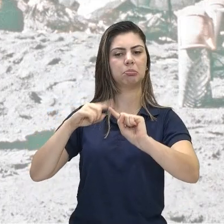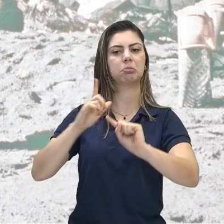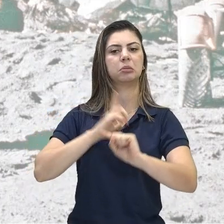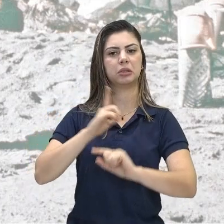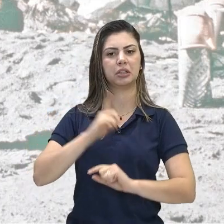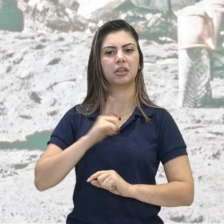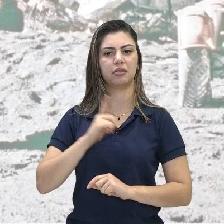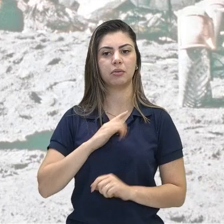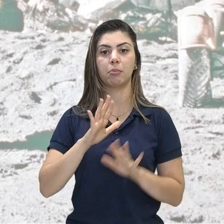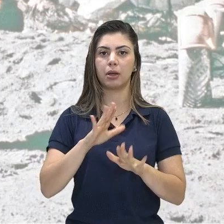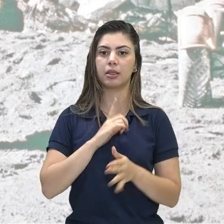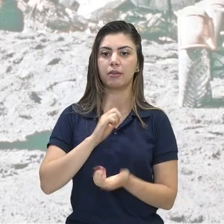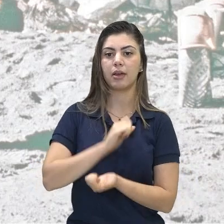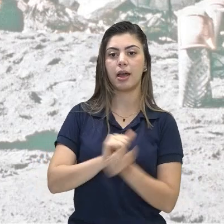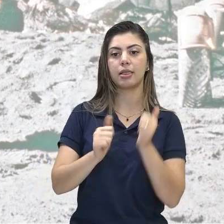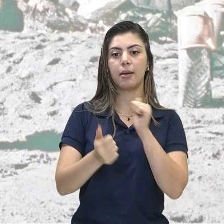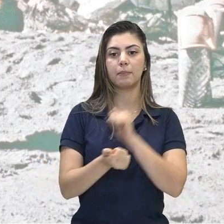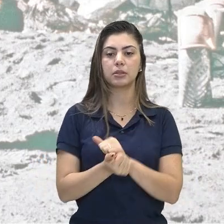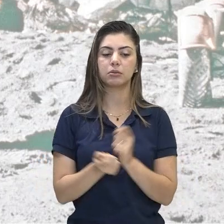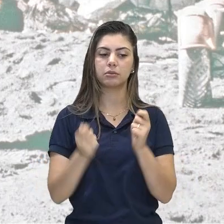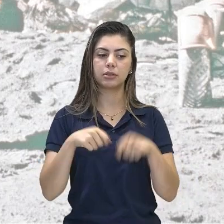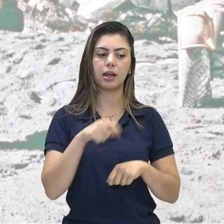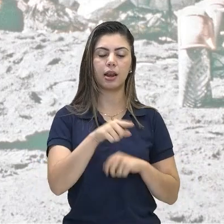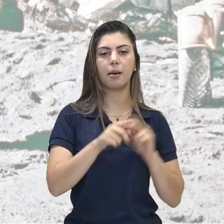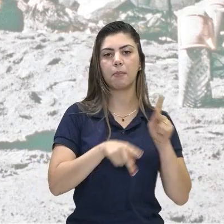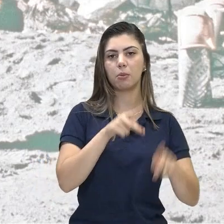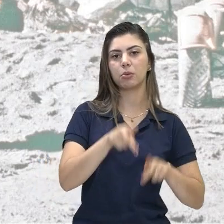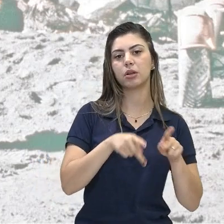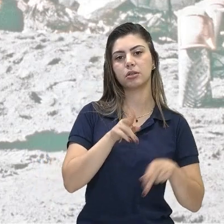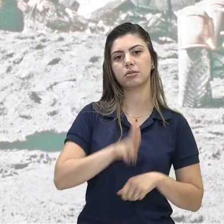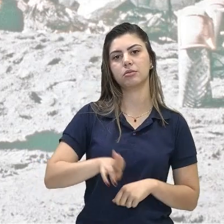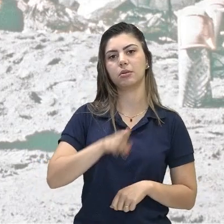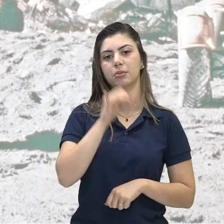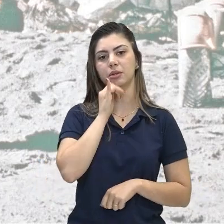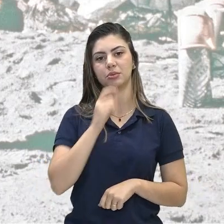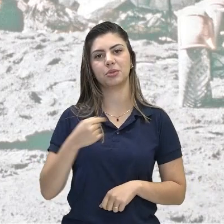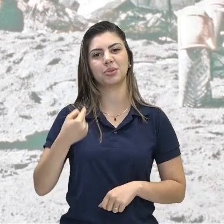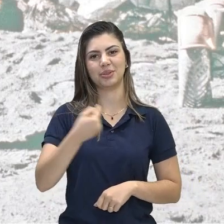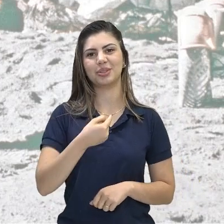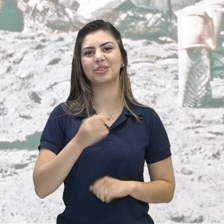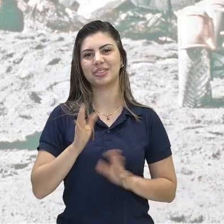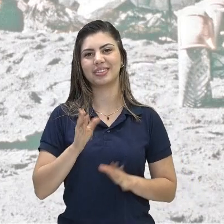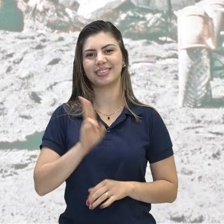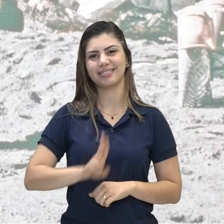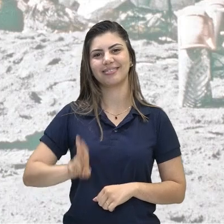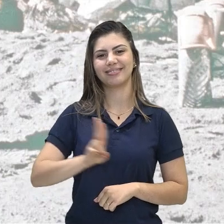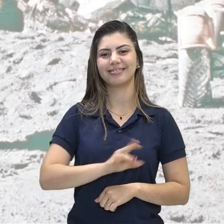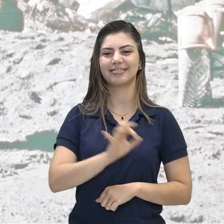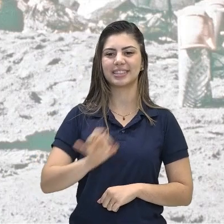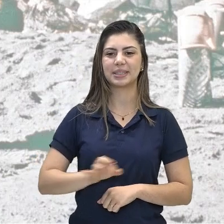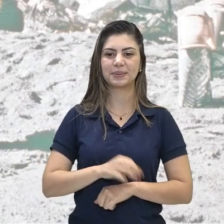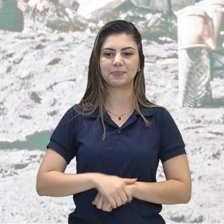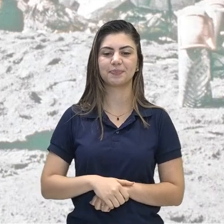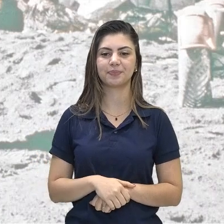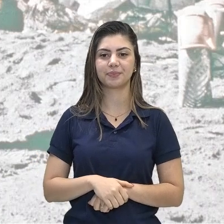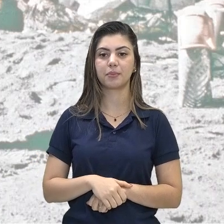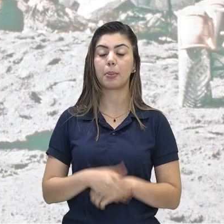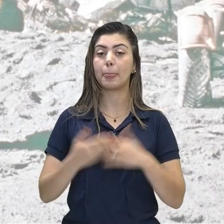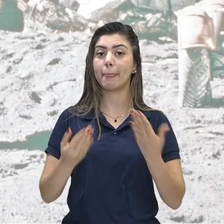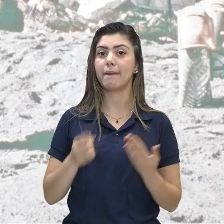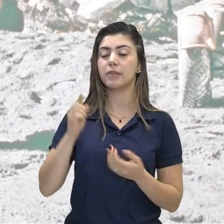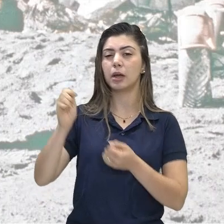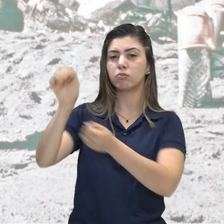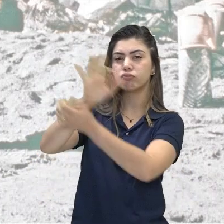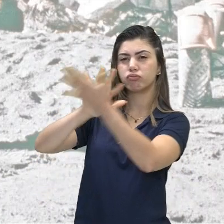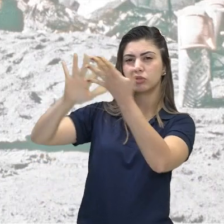posteriormente adaptadas para uso civil, né? Como a gente usa no nosso cotidiano. A exploração